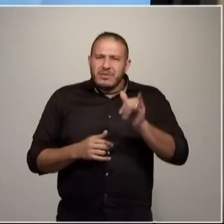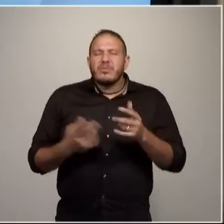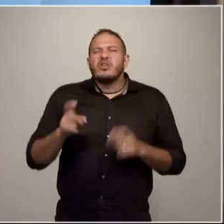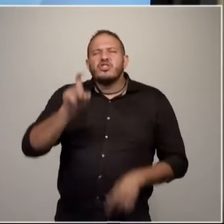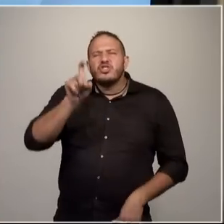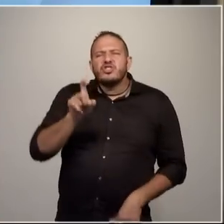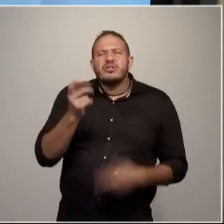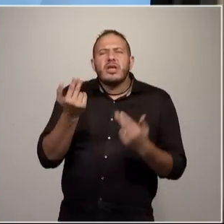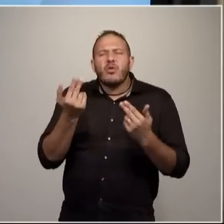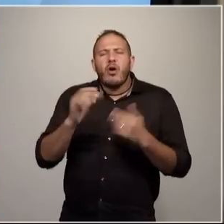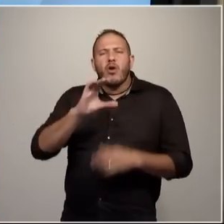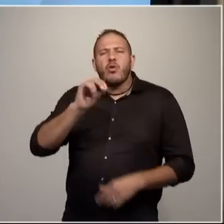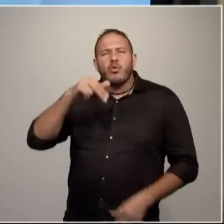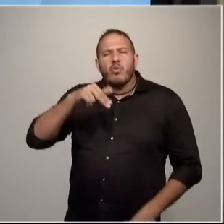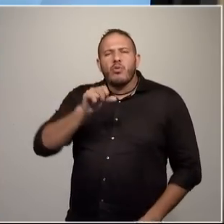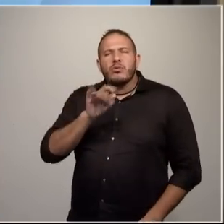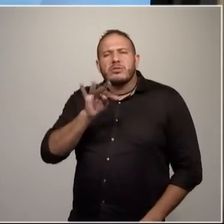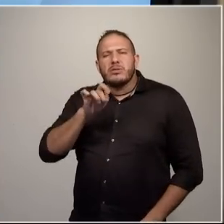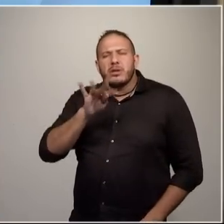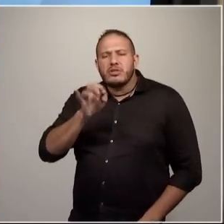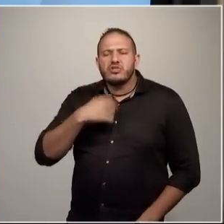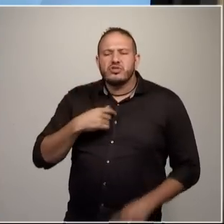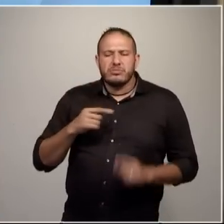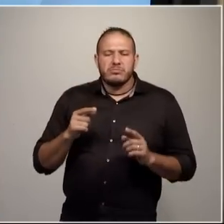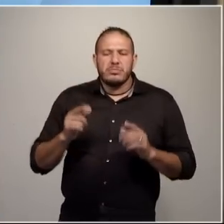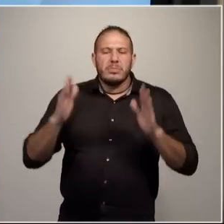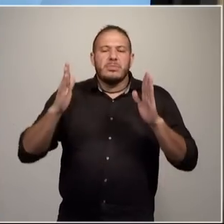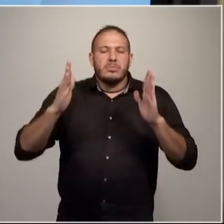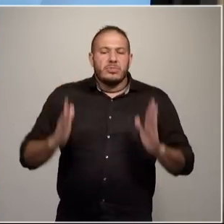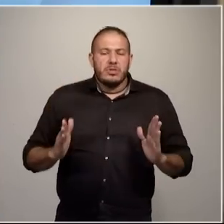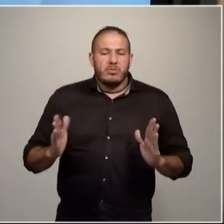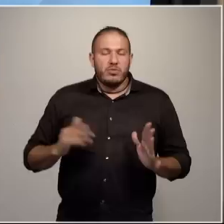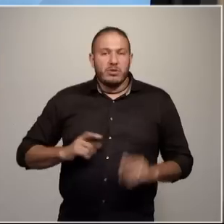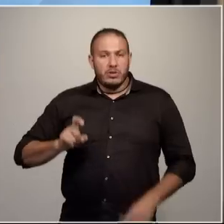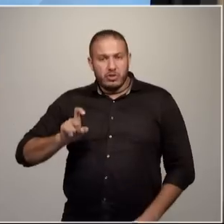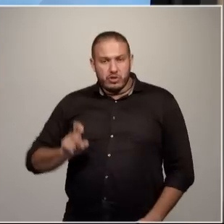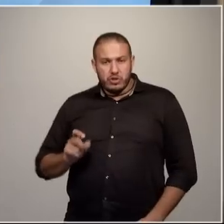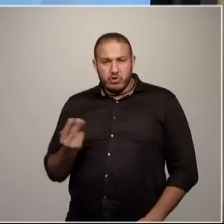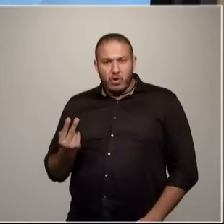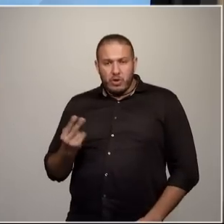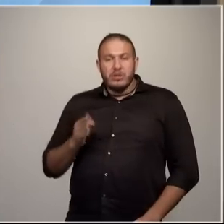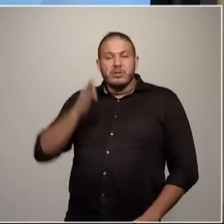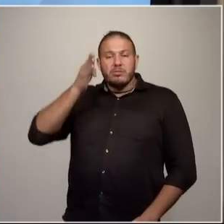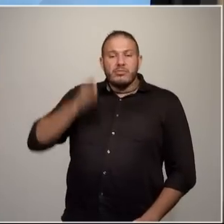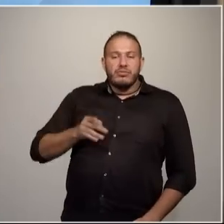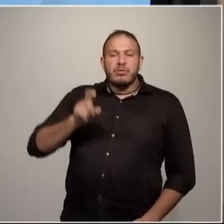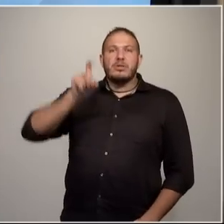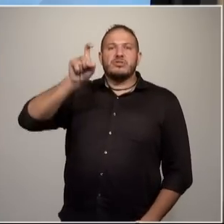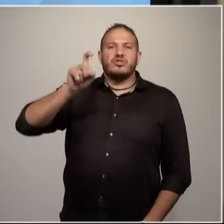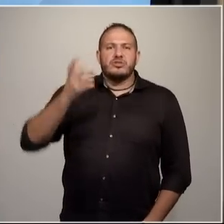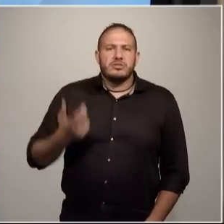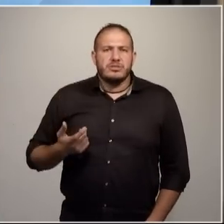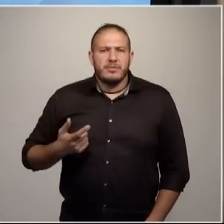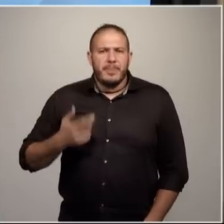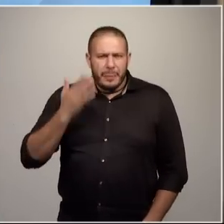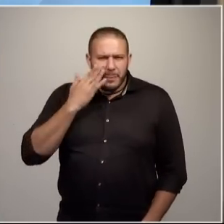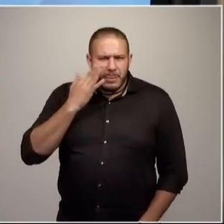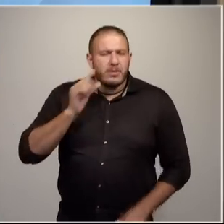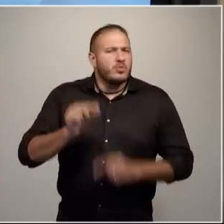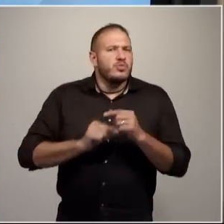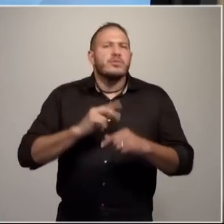fosse uma constante. E os extremos? x2 e x. Sabe o que